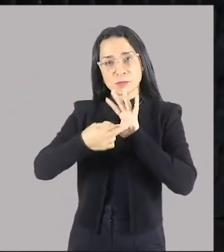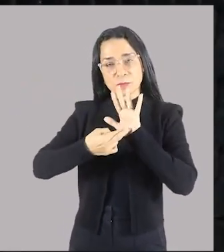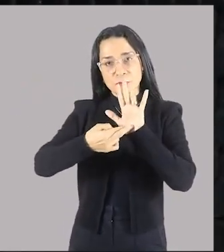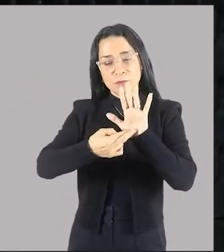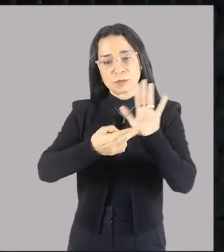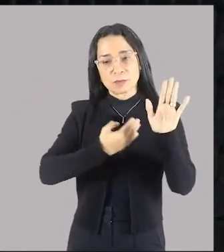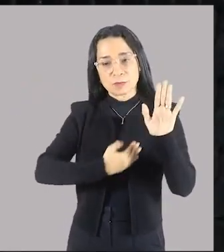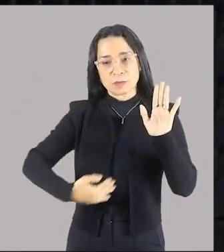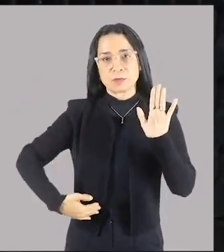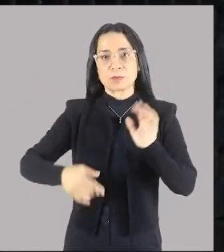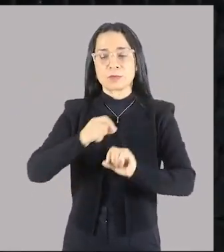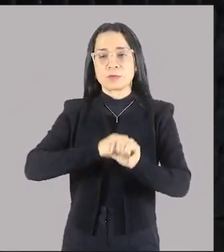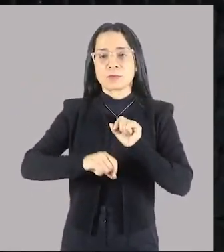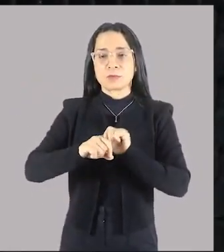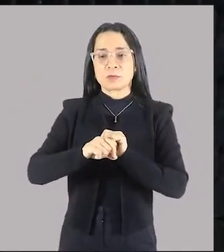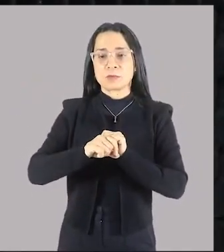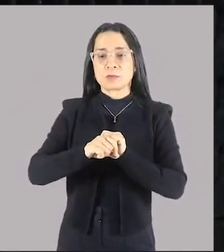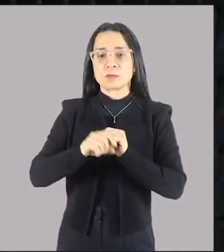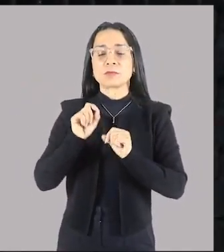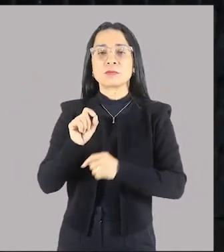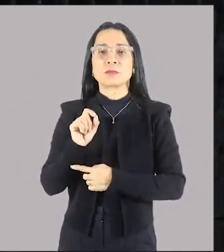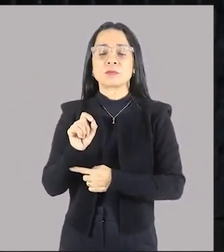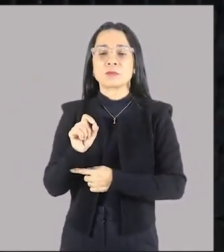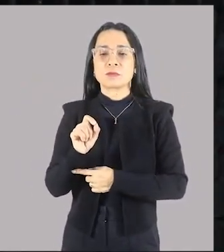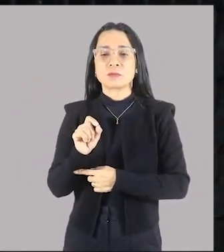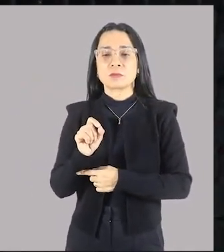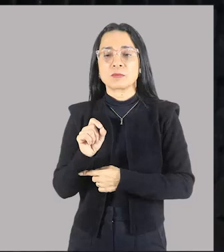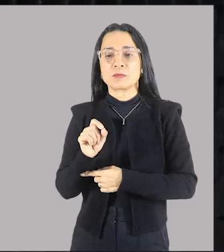governo. Era um governo